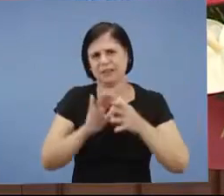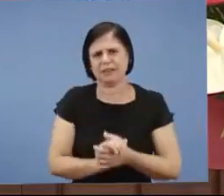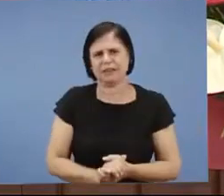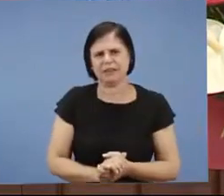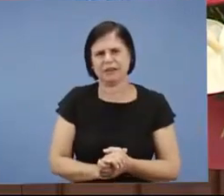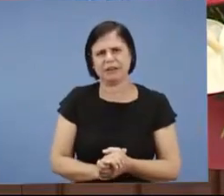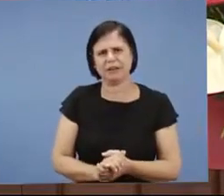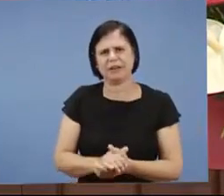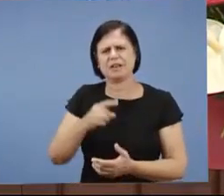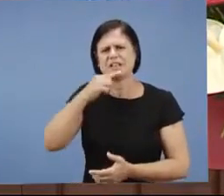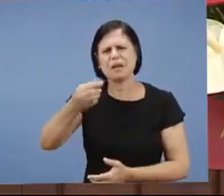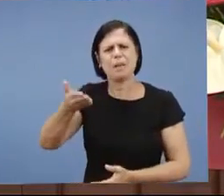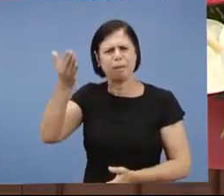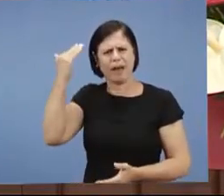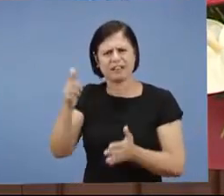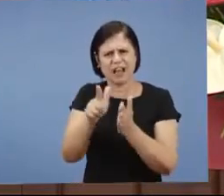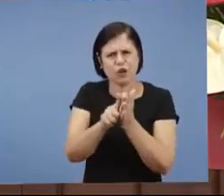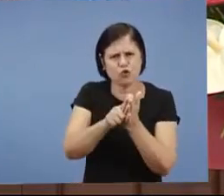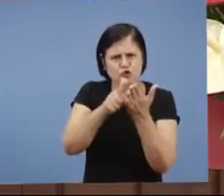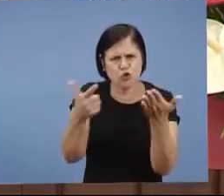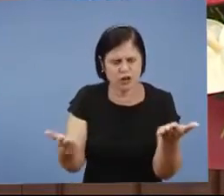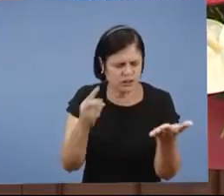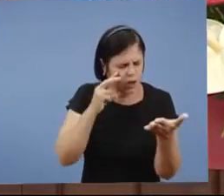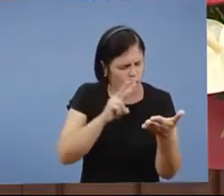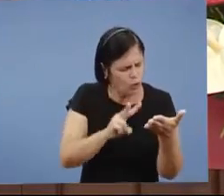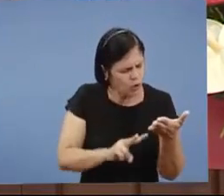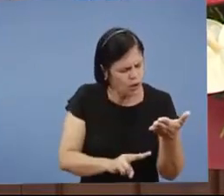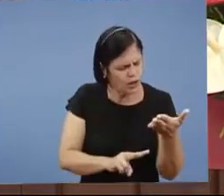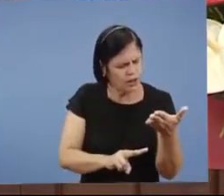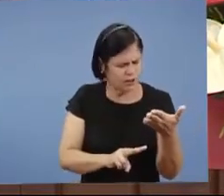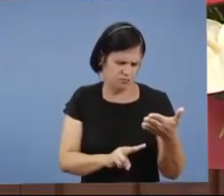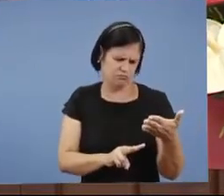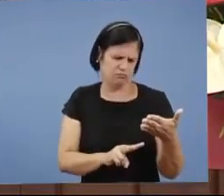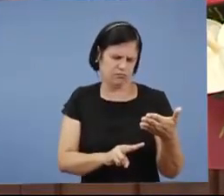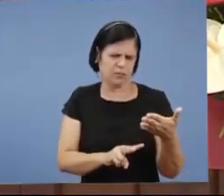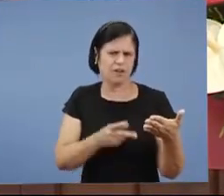um jornal, uma rádio aí, dizendo que